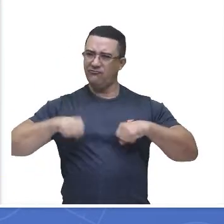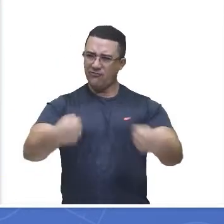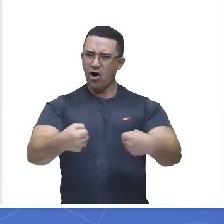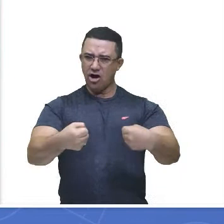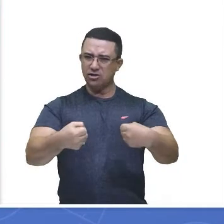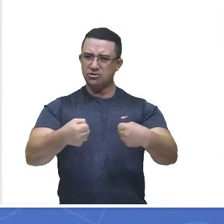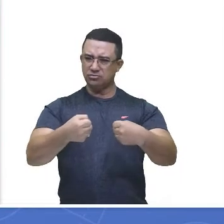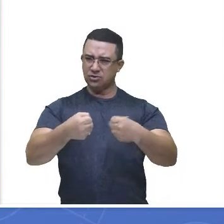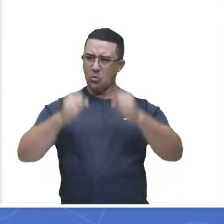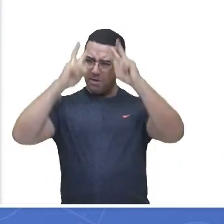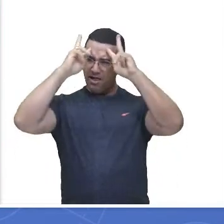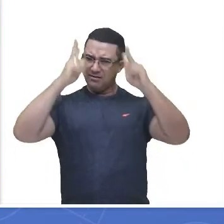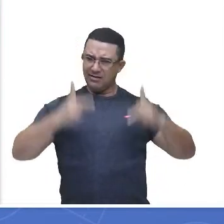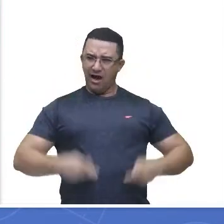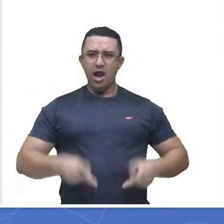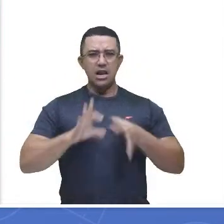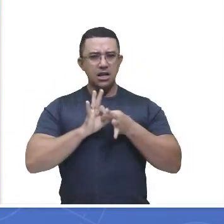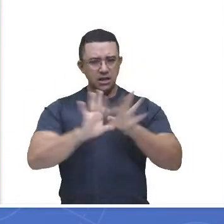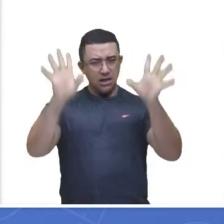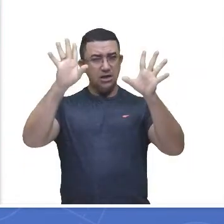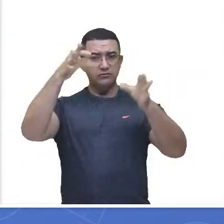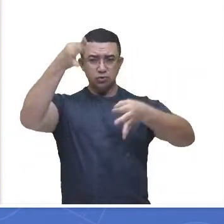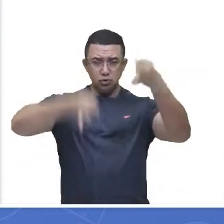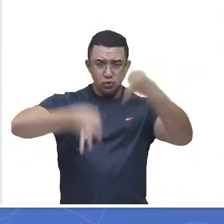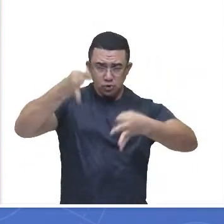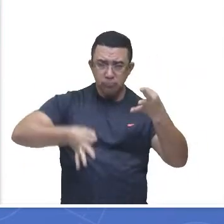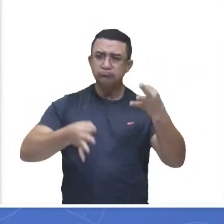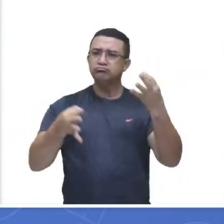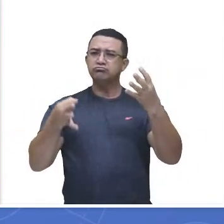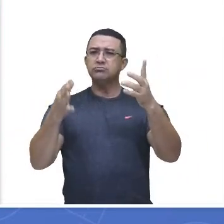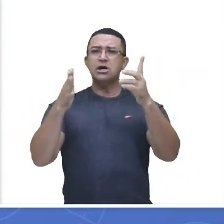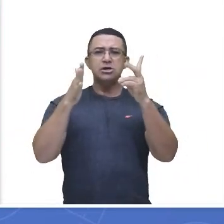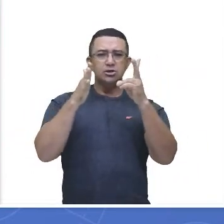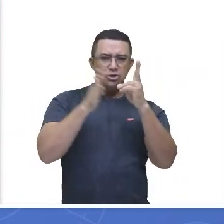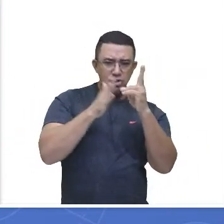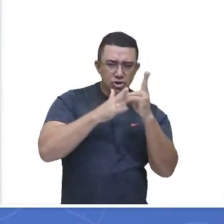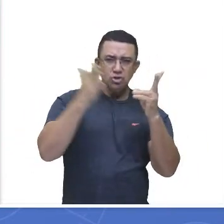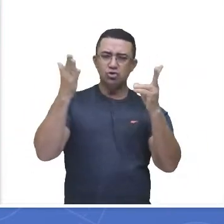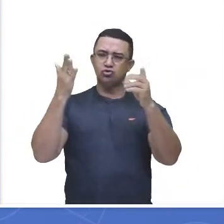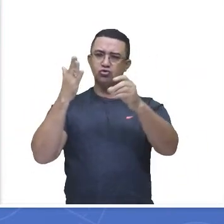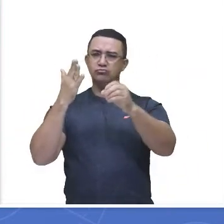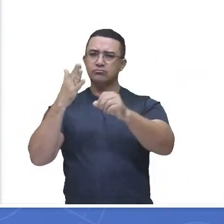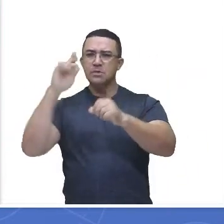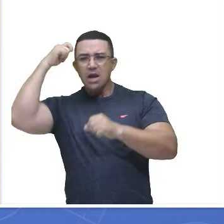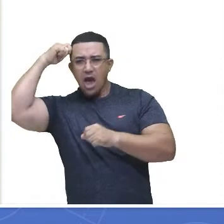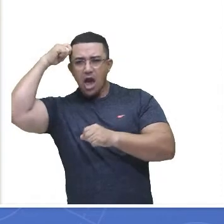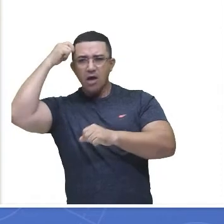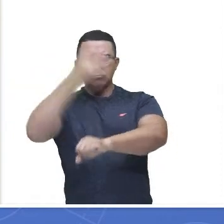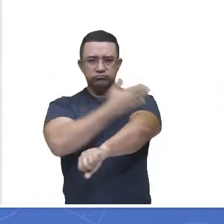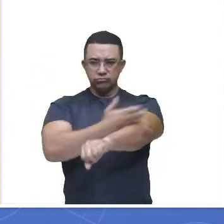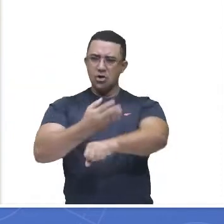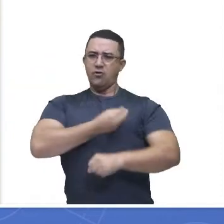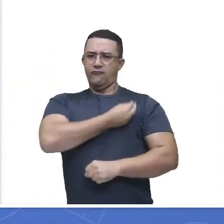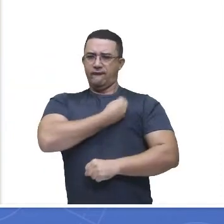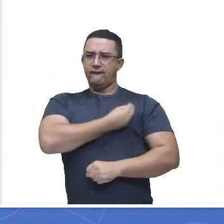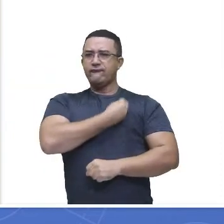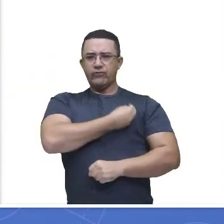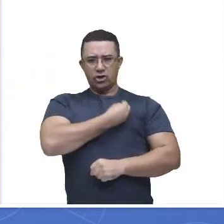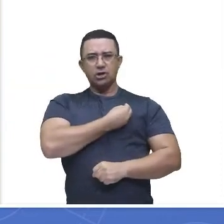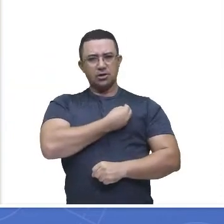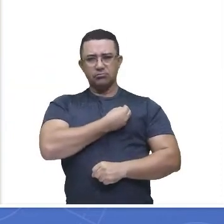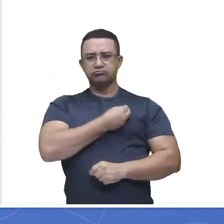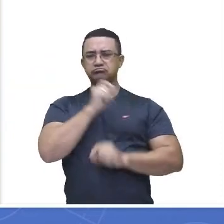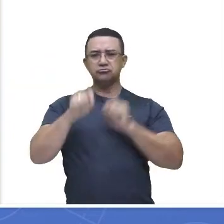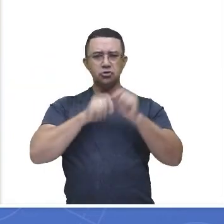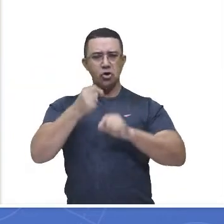livre e justa, em que índios, negros e brancos vivam com dignidade, né?